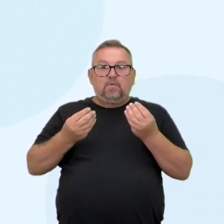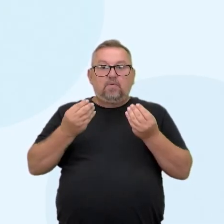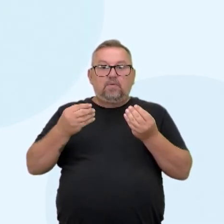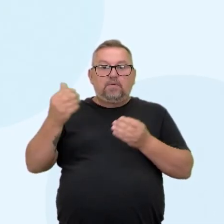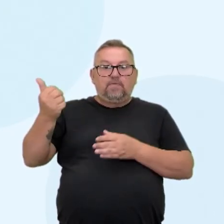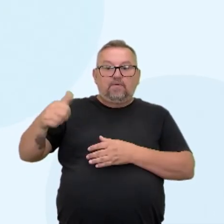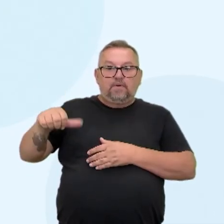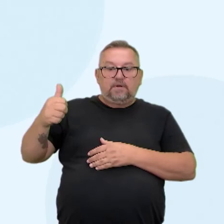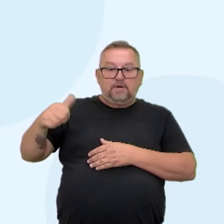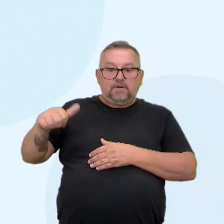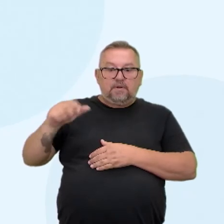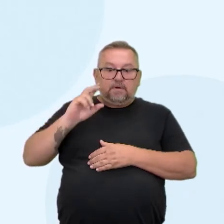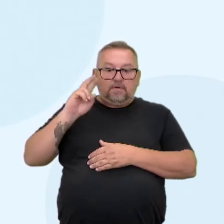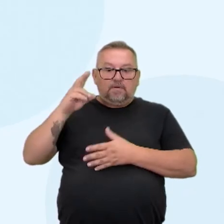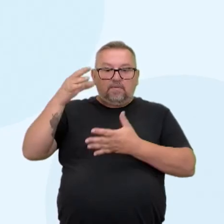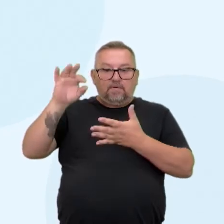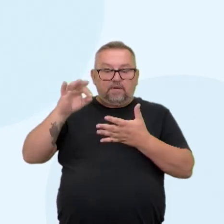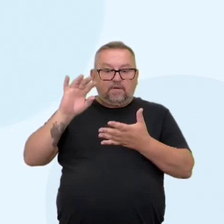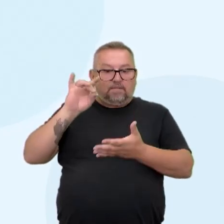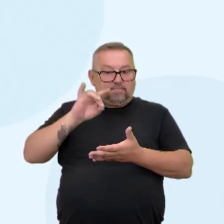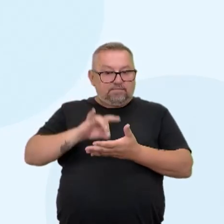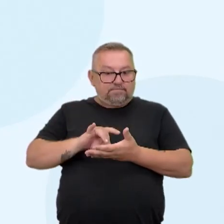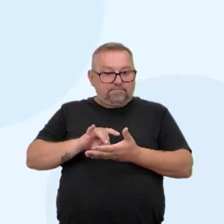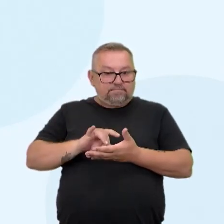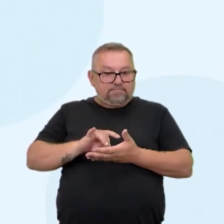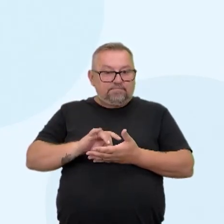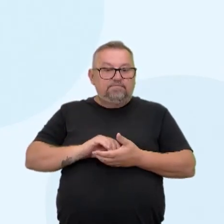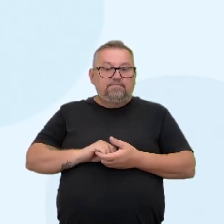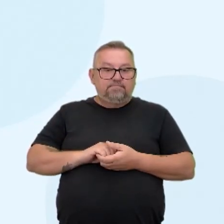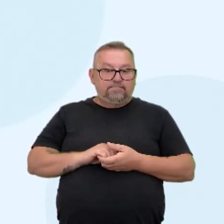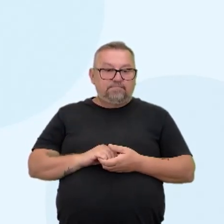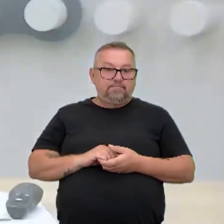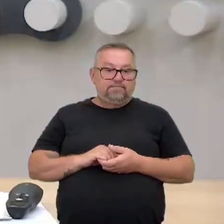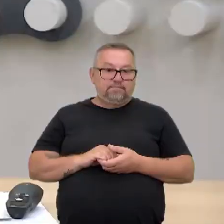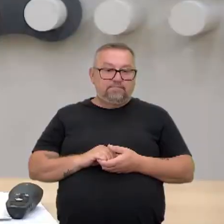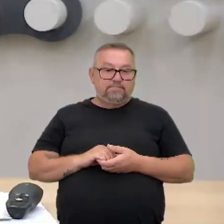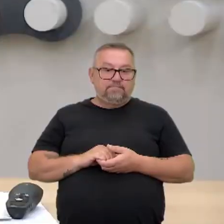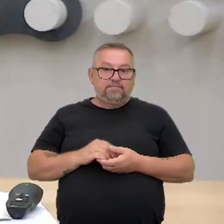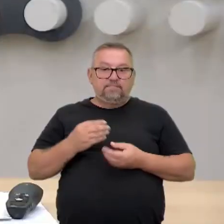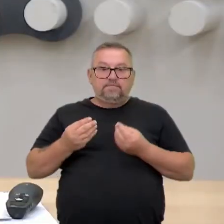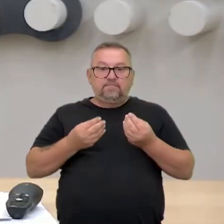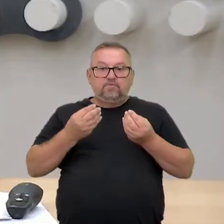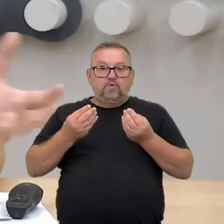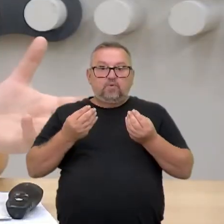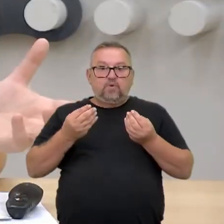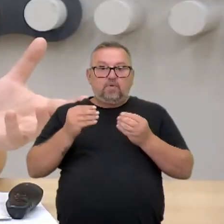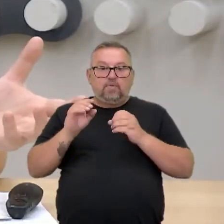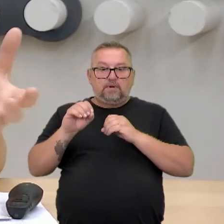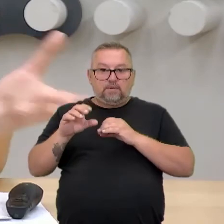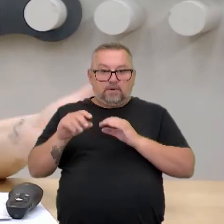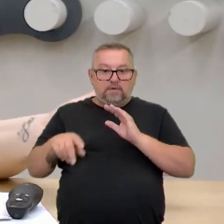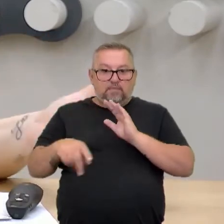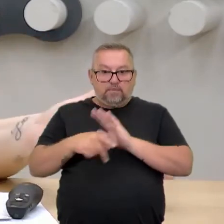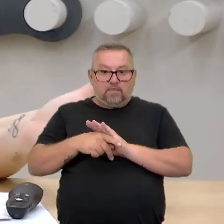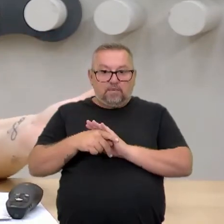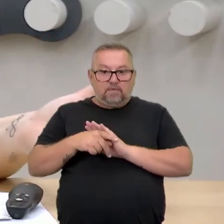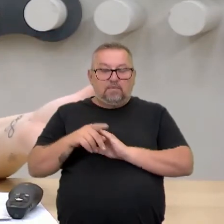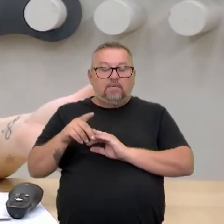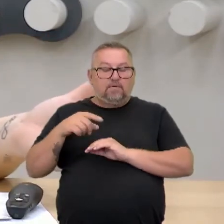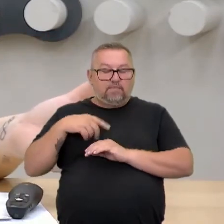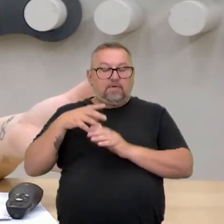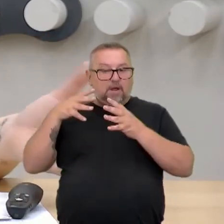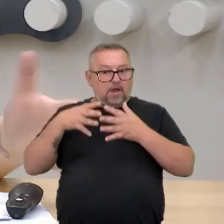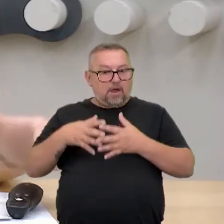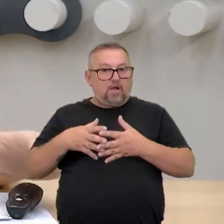que eu vou analisar e verificar a veracidade Ea credibilidade de ideias mais complexas fica